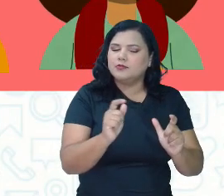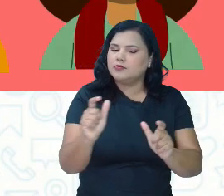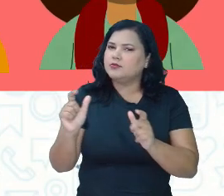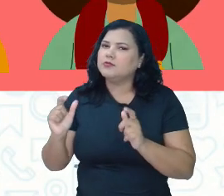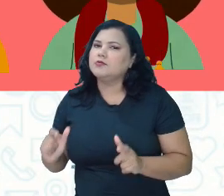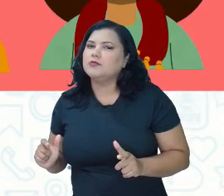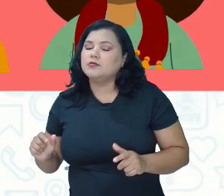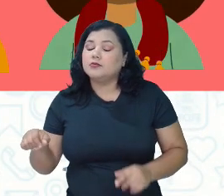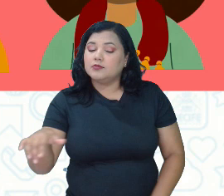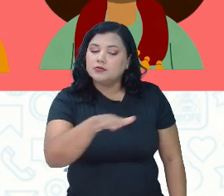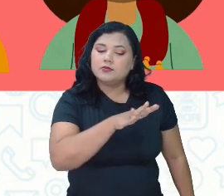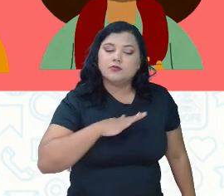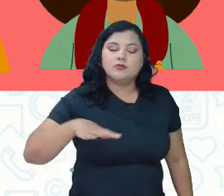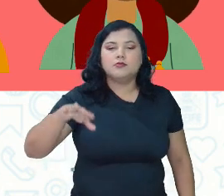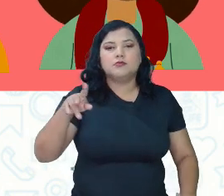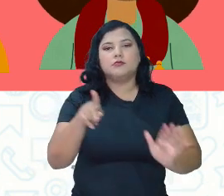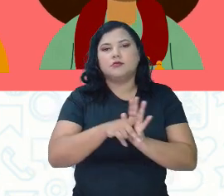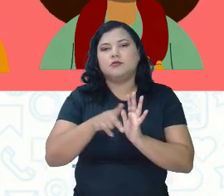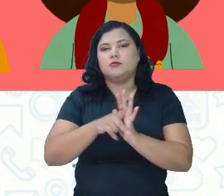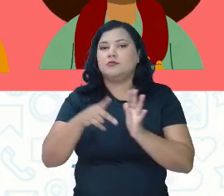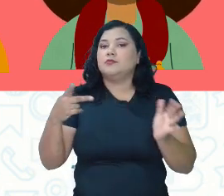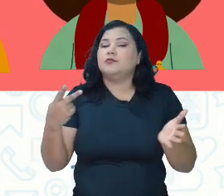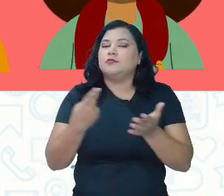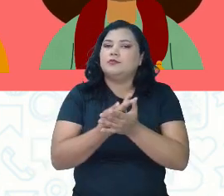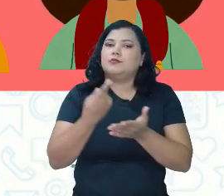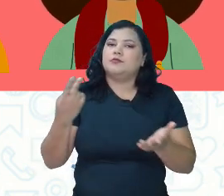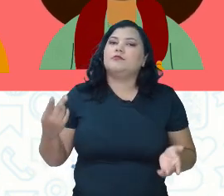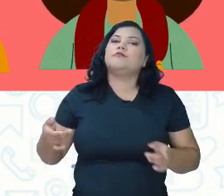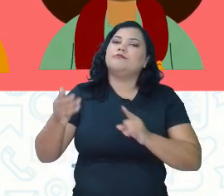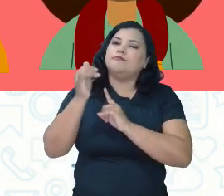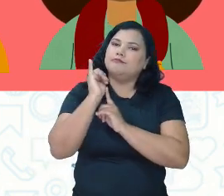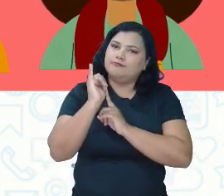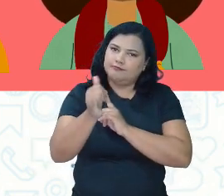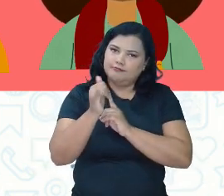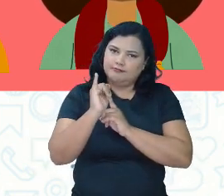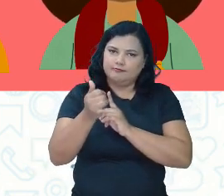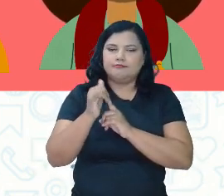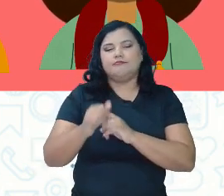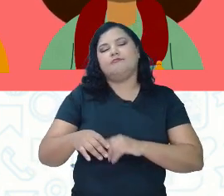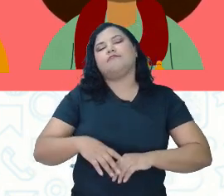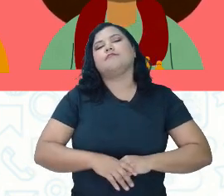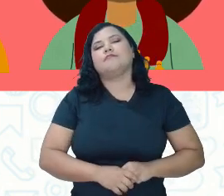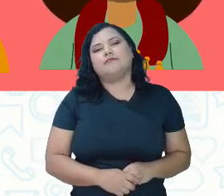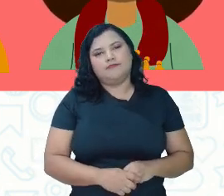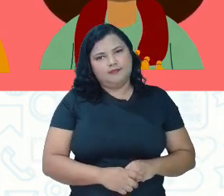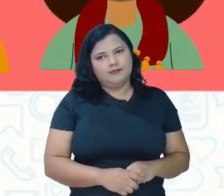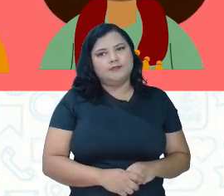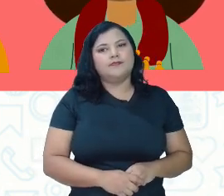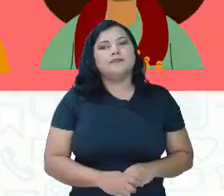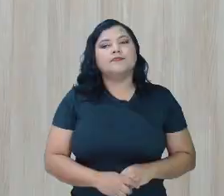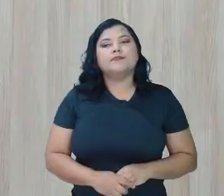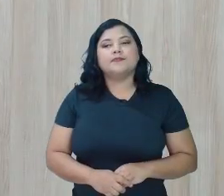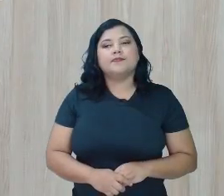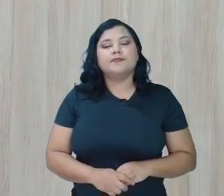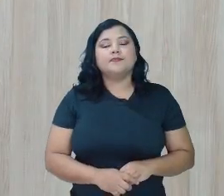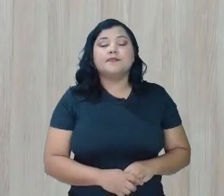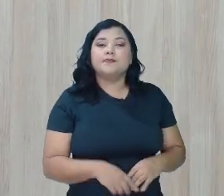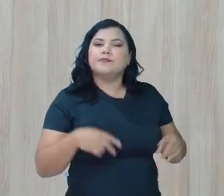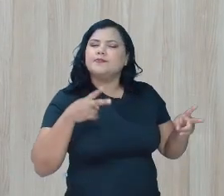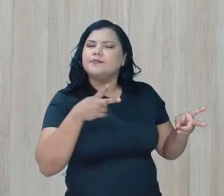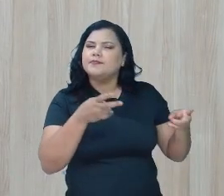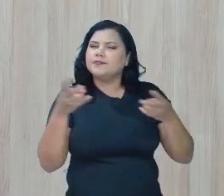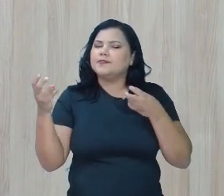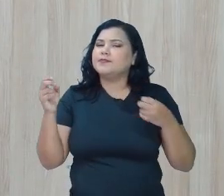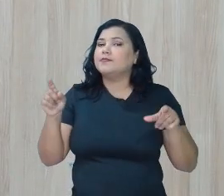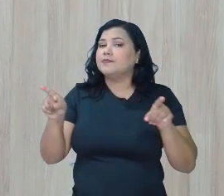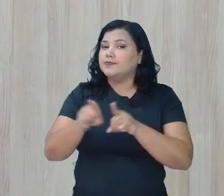O espaço, aonde se dá o acontecimento da narrativa. Então, nós